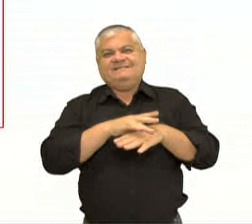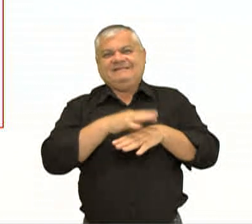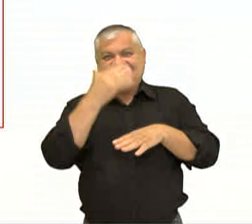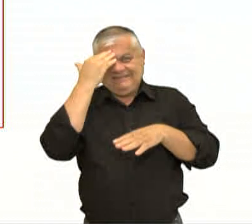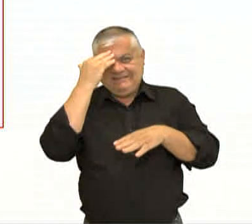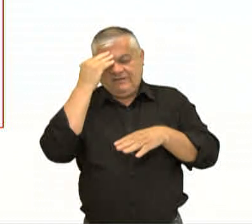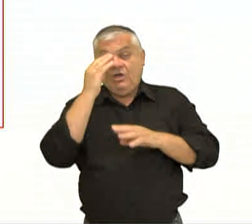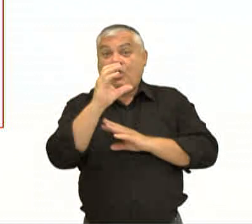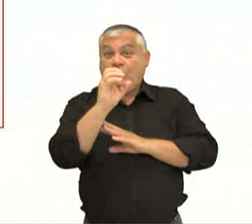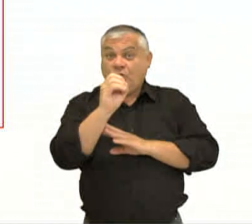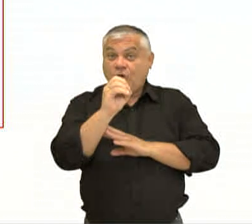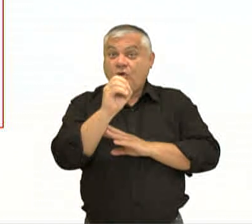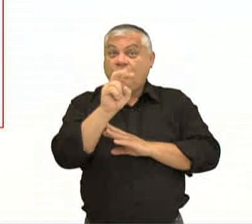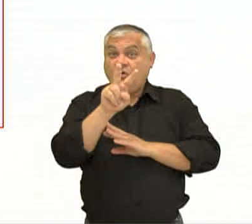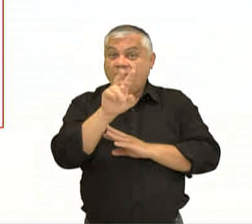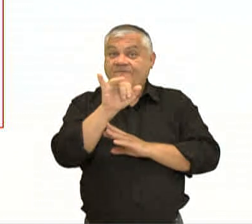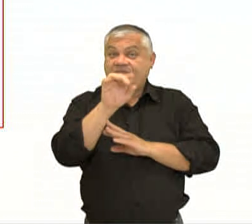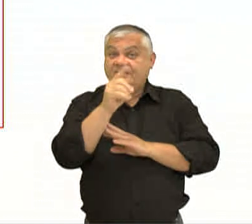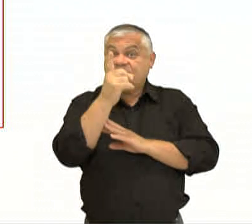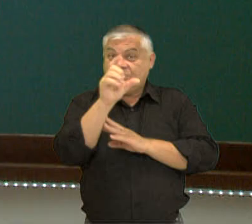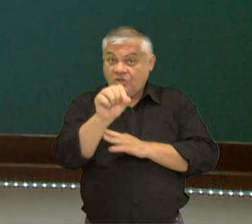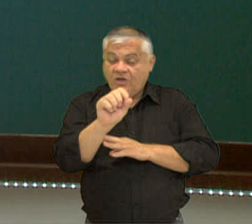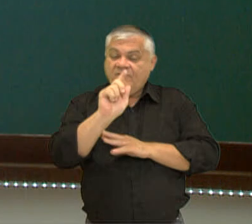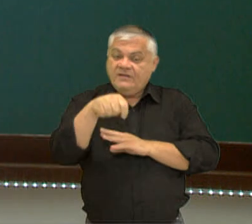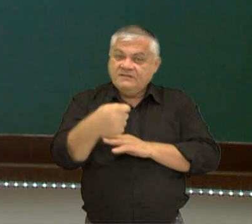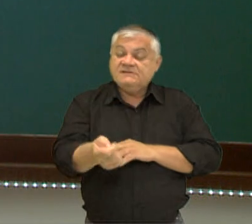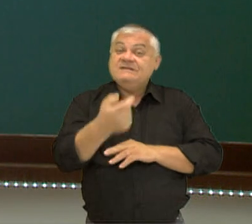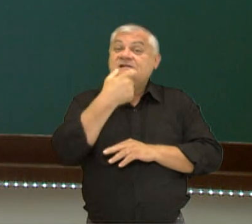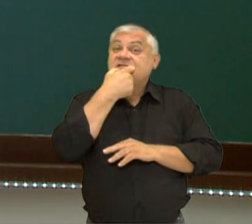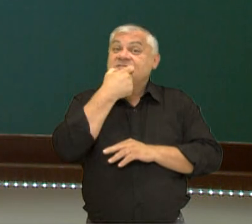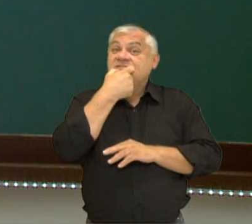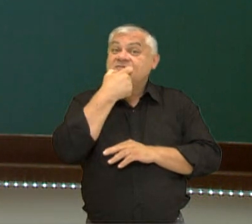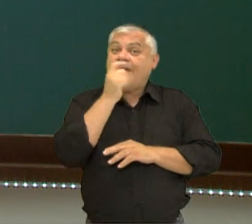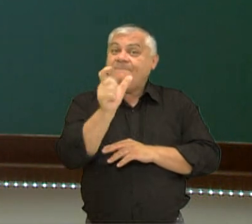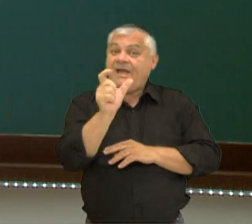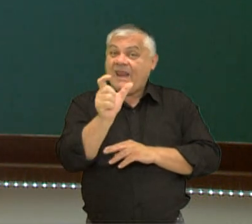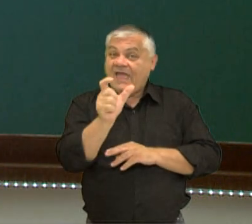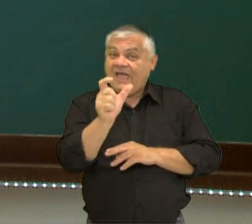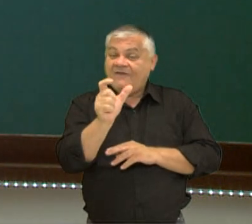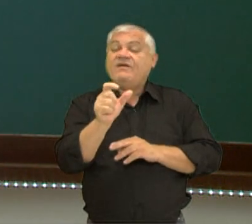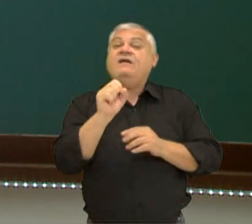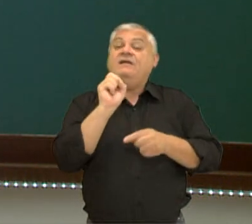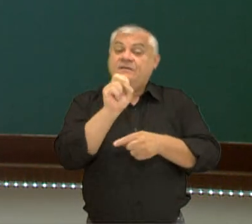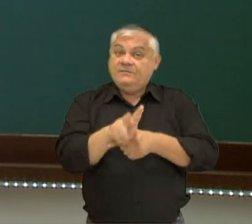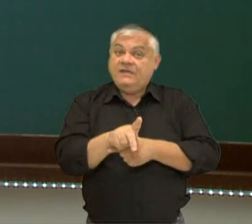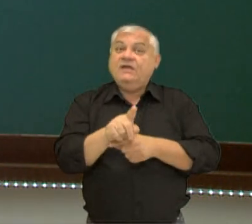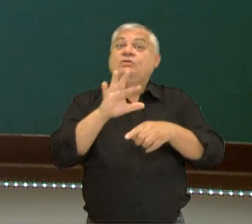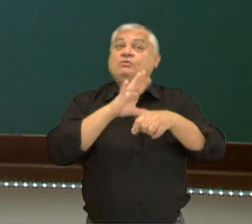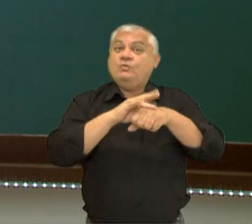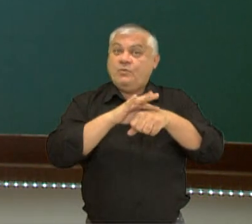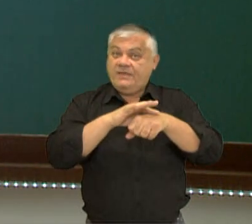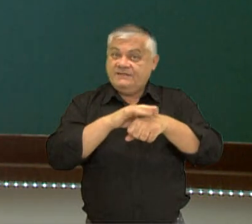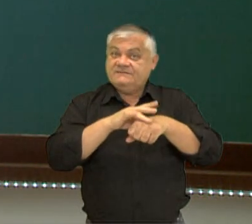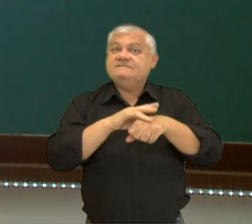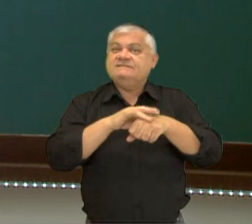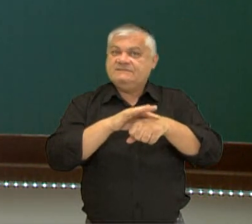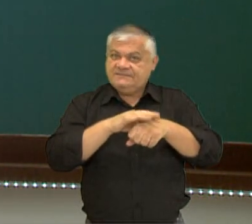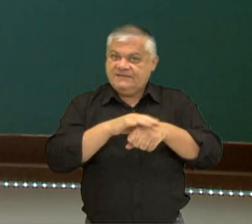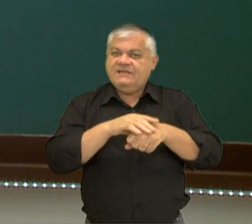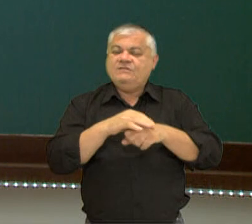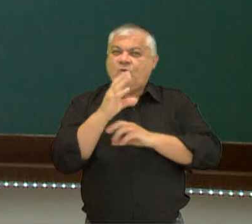Então, Covid-19 vem de um termo em inglês, né? Coronavirus Disease, que quer dizer doença